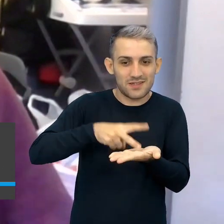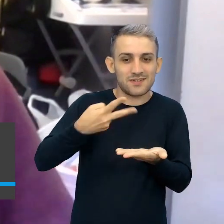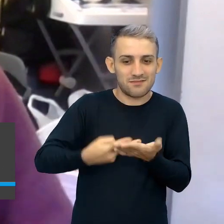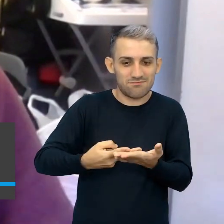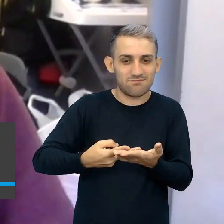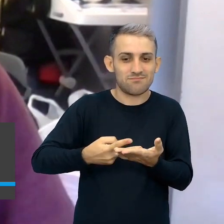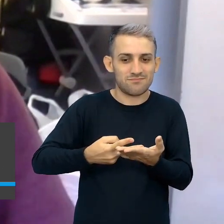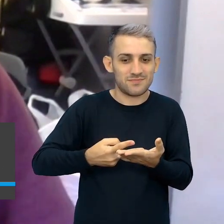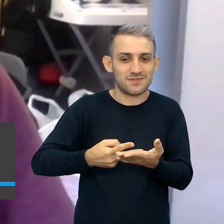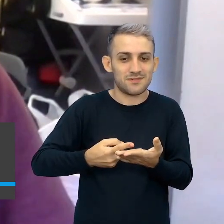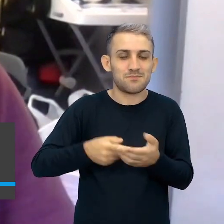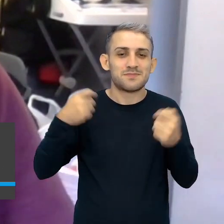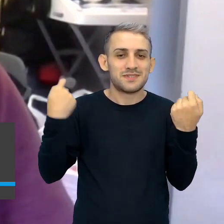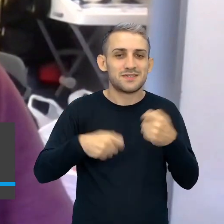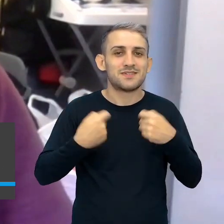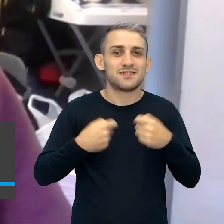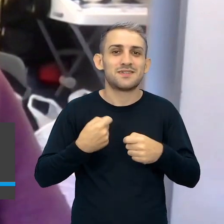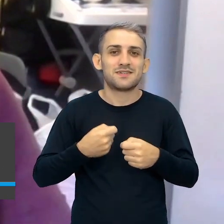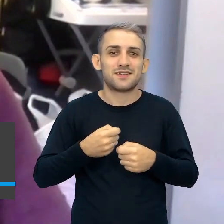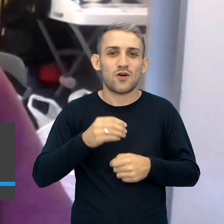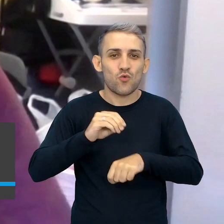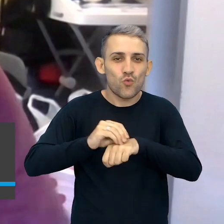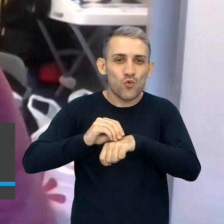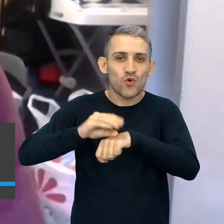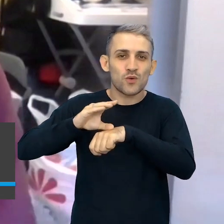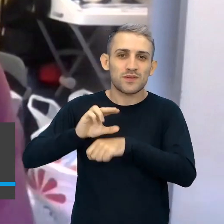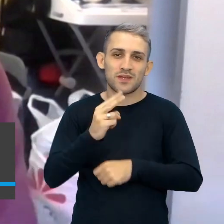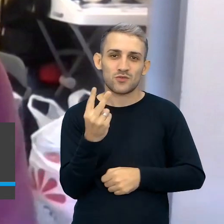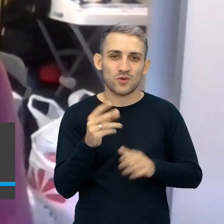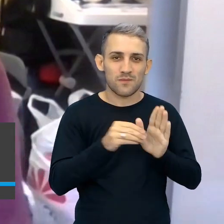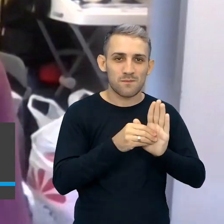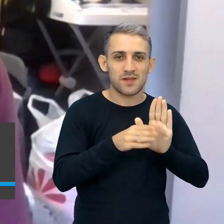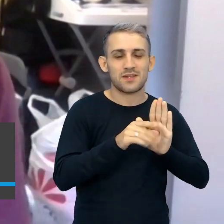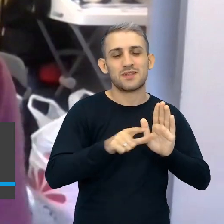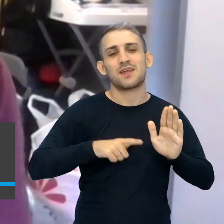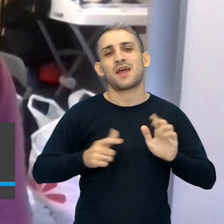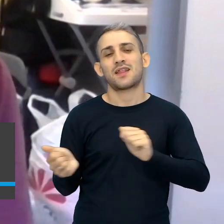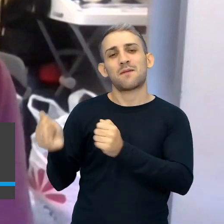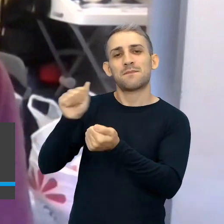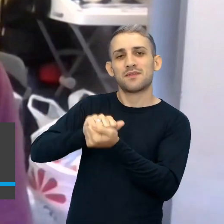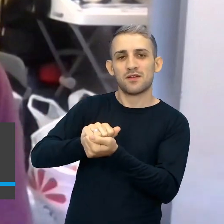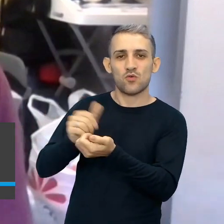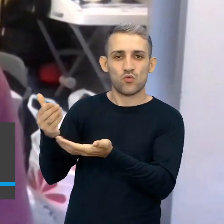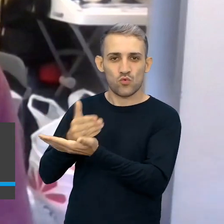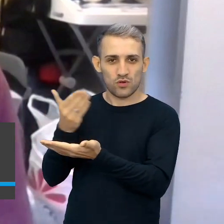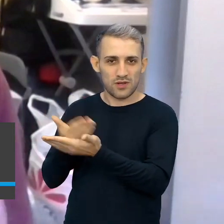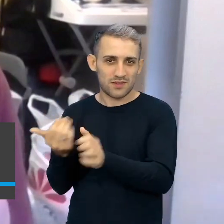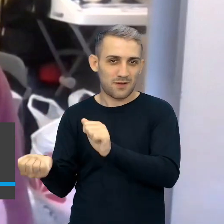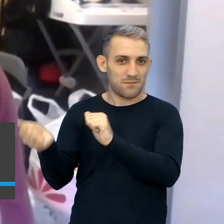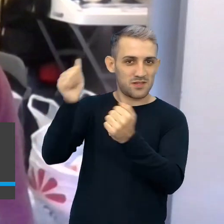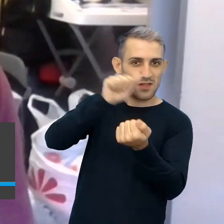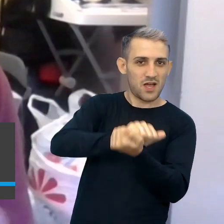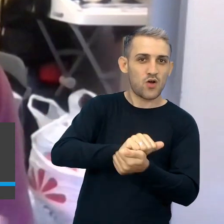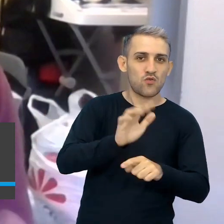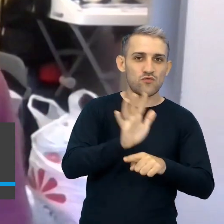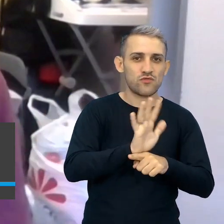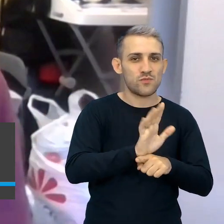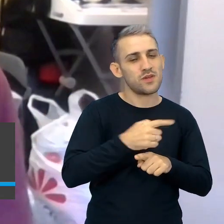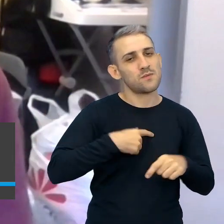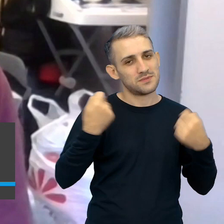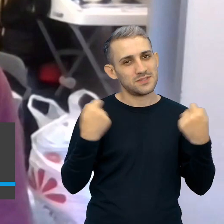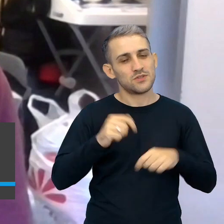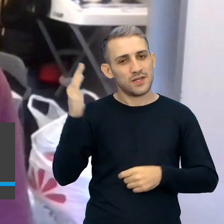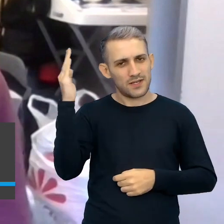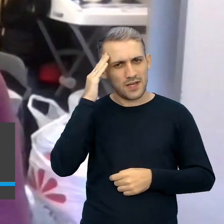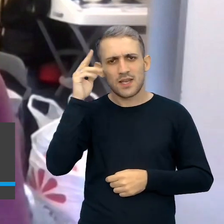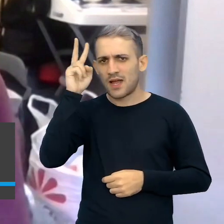esse conhecimento sobre as duas mídias. Se eu estou fazendo uma adaptação de um livro para um filme, eu preciso entender não só a história